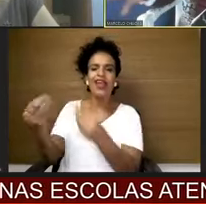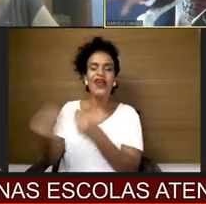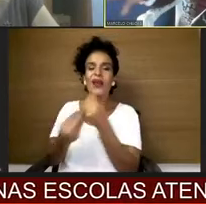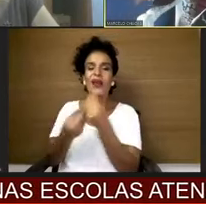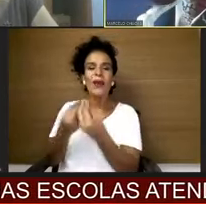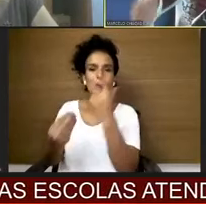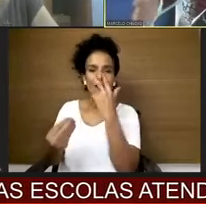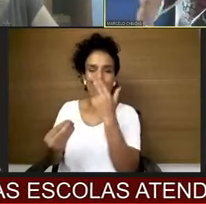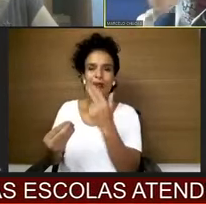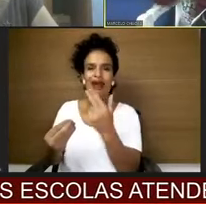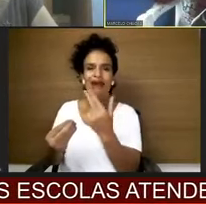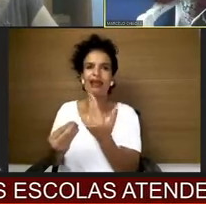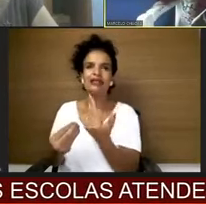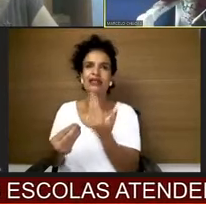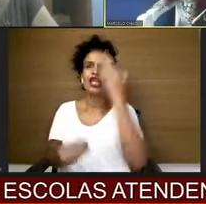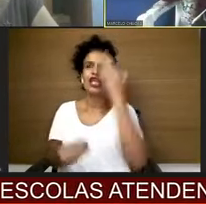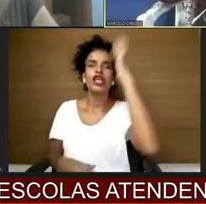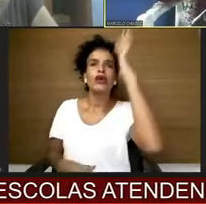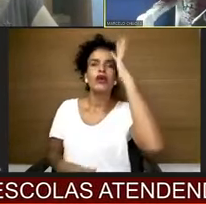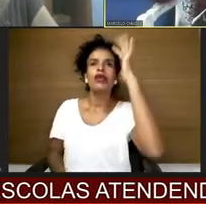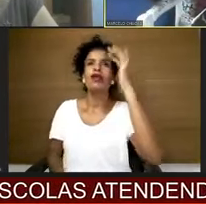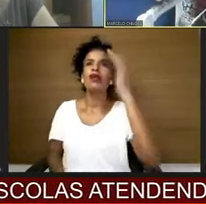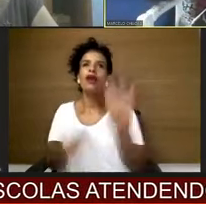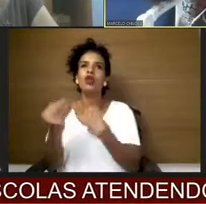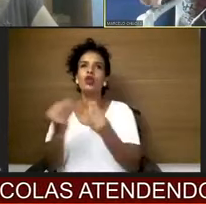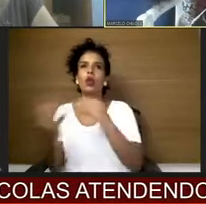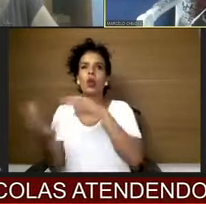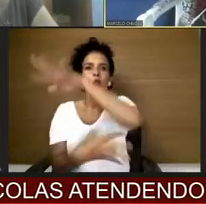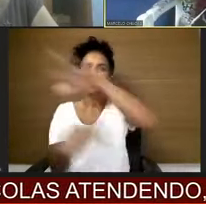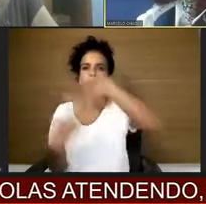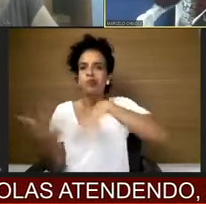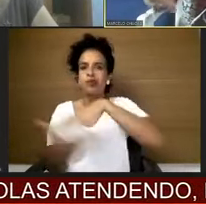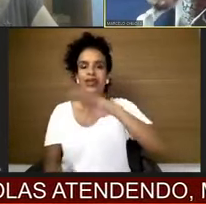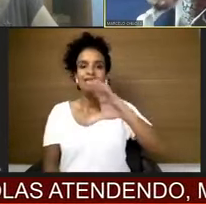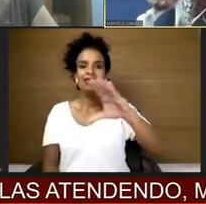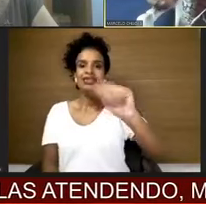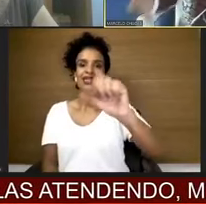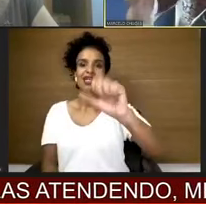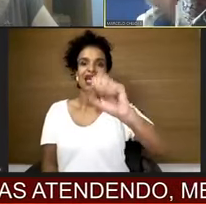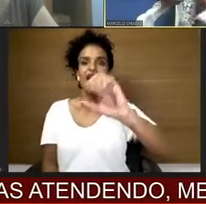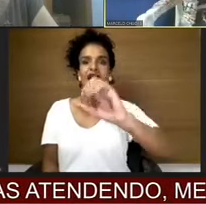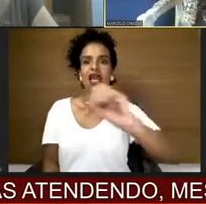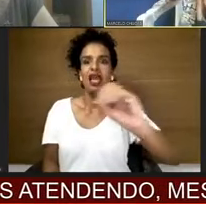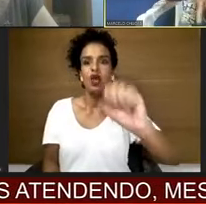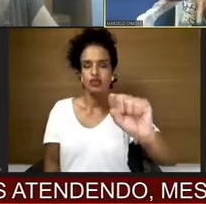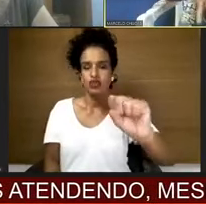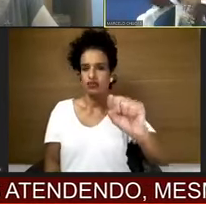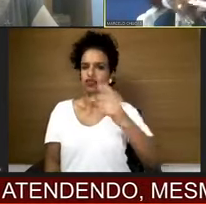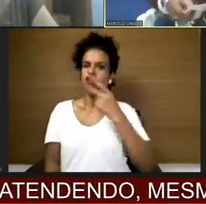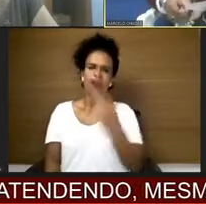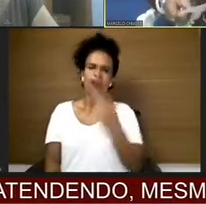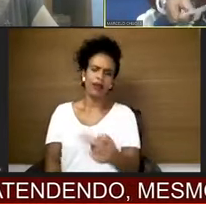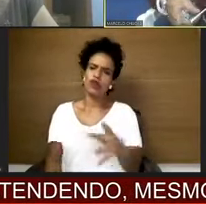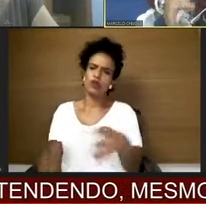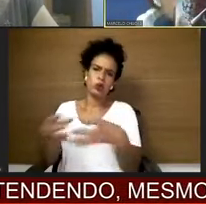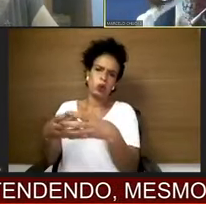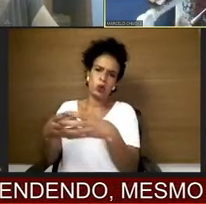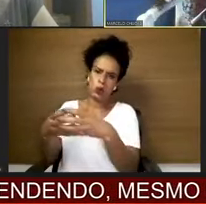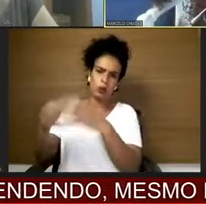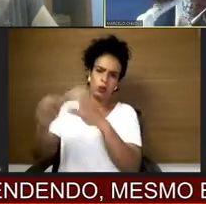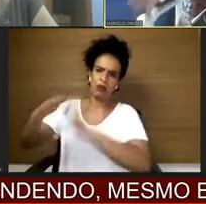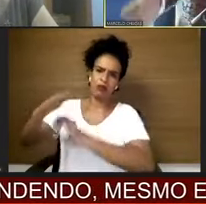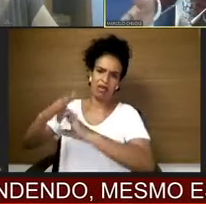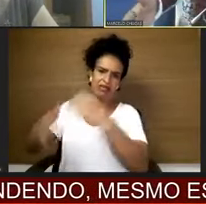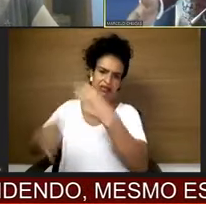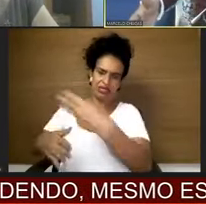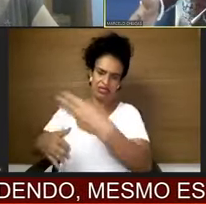caos. É verdade, você tem uma... E aqui eu não estou discutindo se o terceirizado é bom ou ruim, são trabalhadoras também, nós estamos discutindo